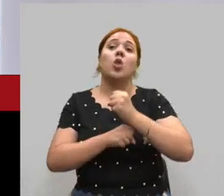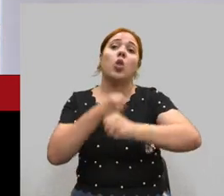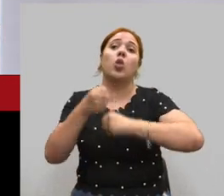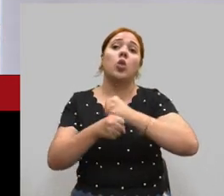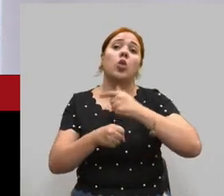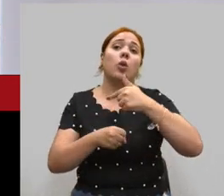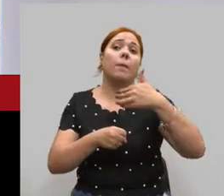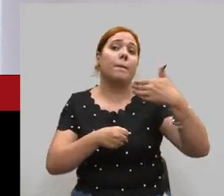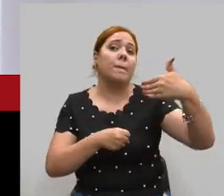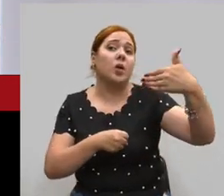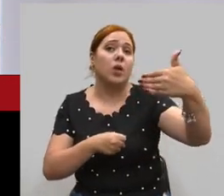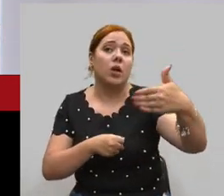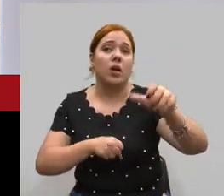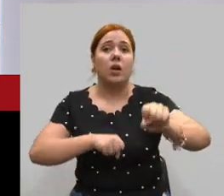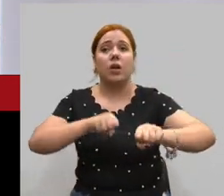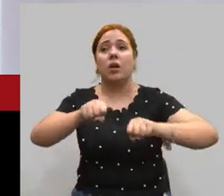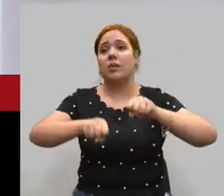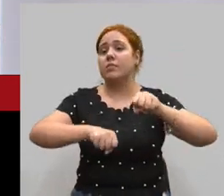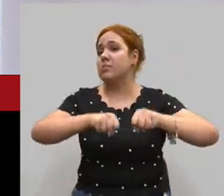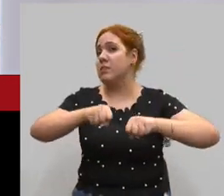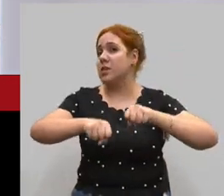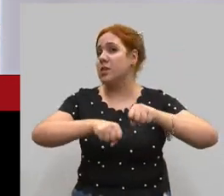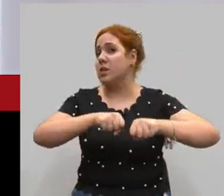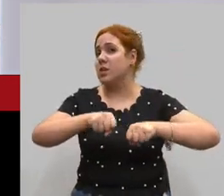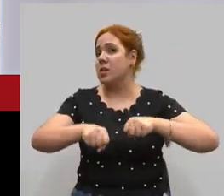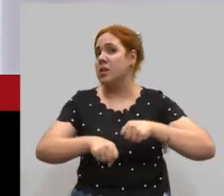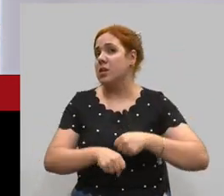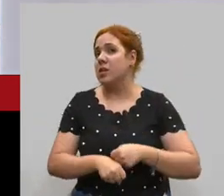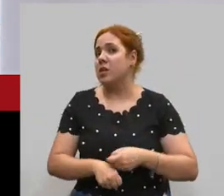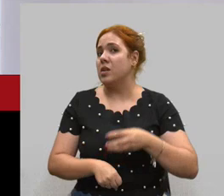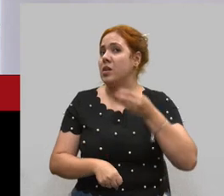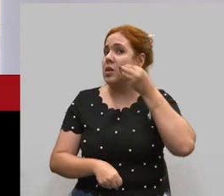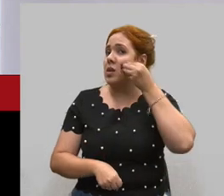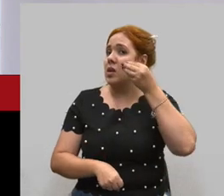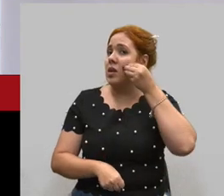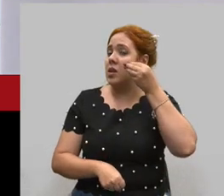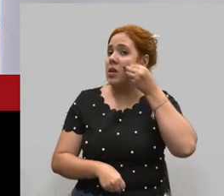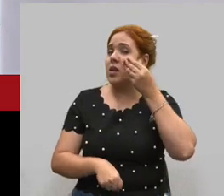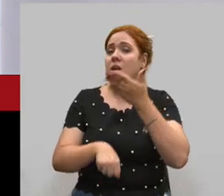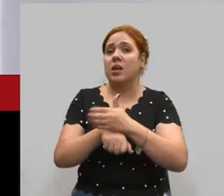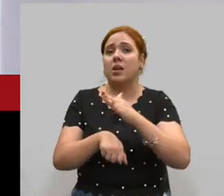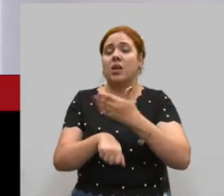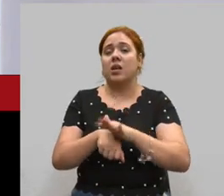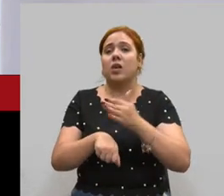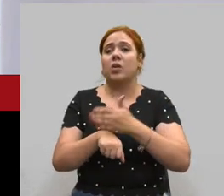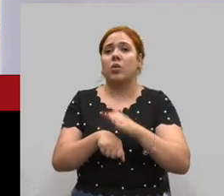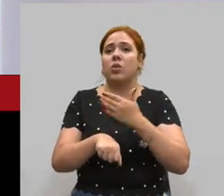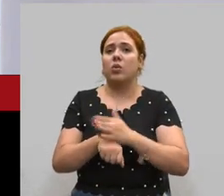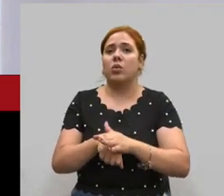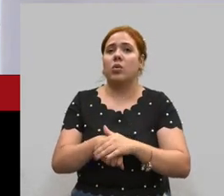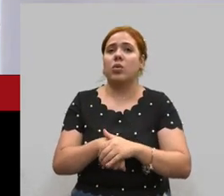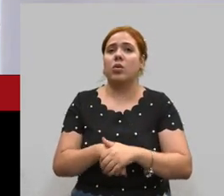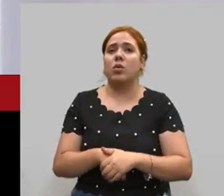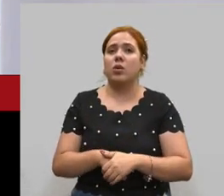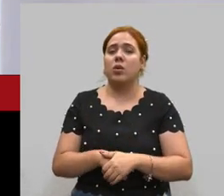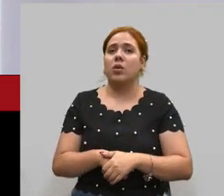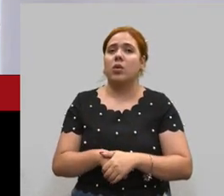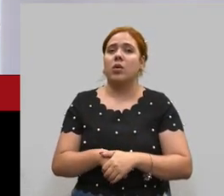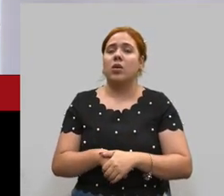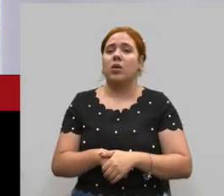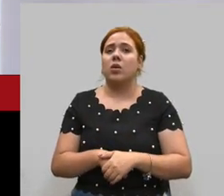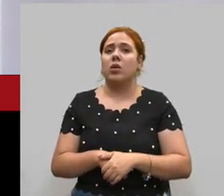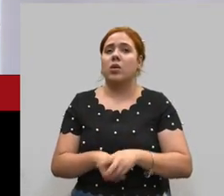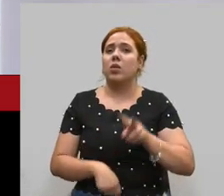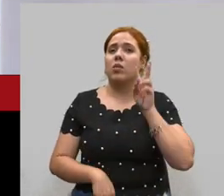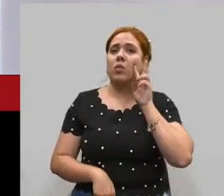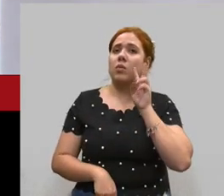eu estava pedalando numa bicicleta normal e tentando fazer um treinamento e naquele dia e caiu a minha ficha eu vi na